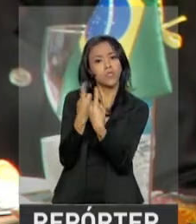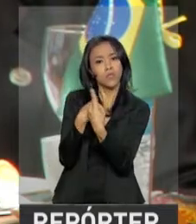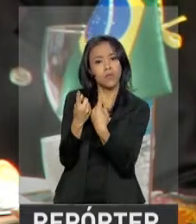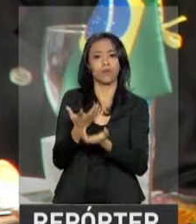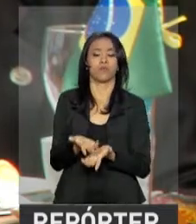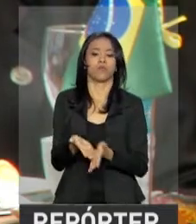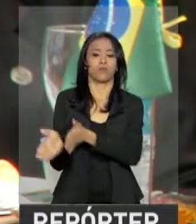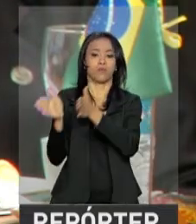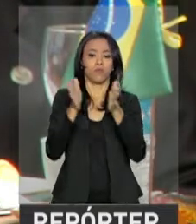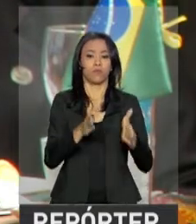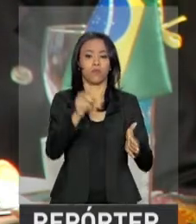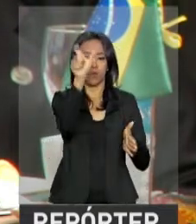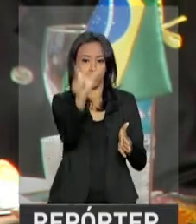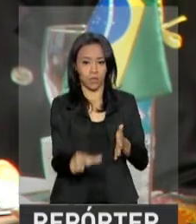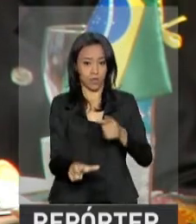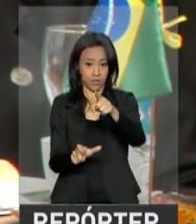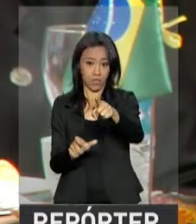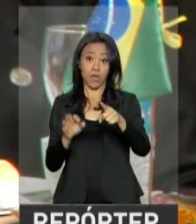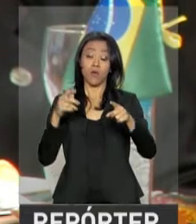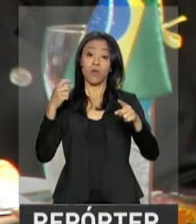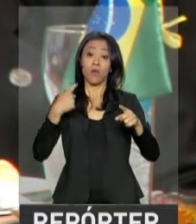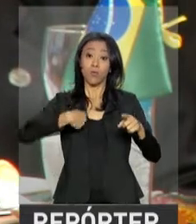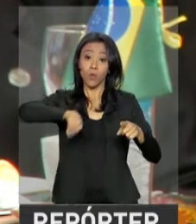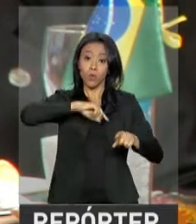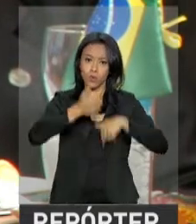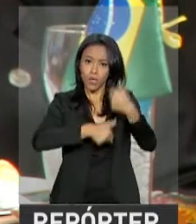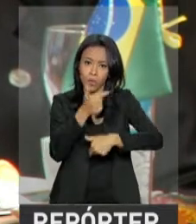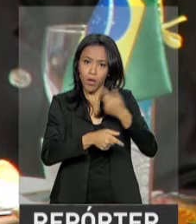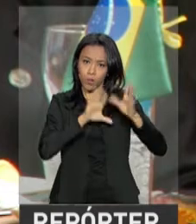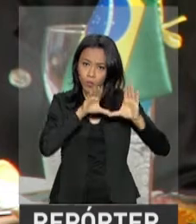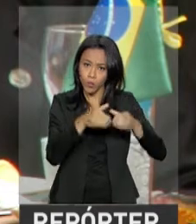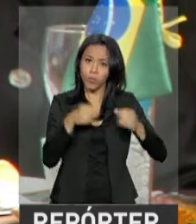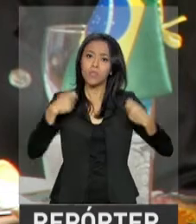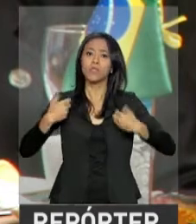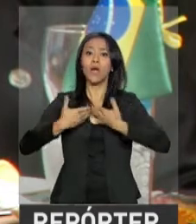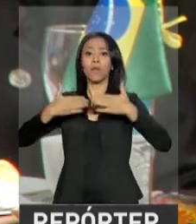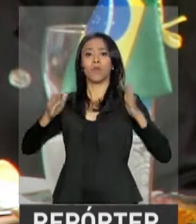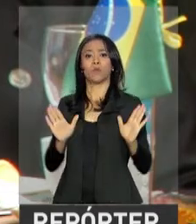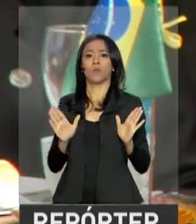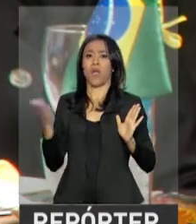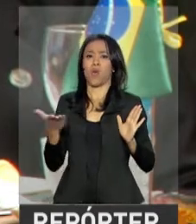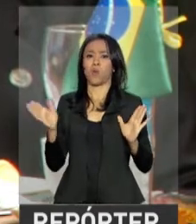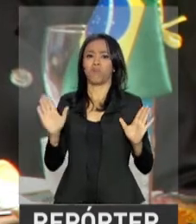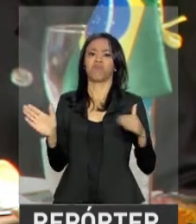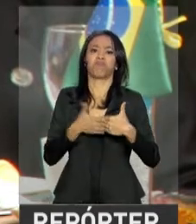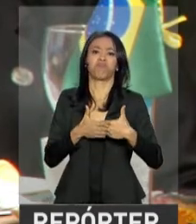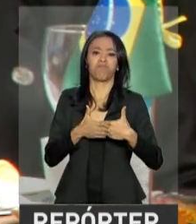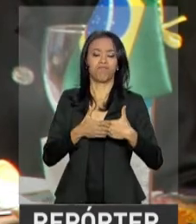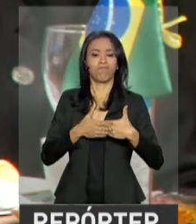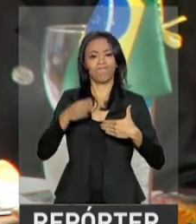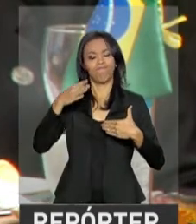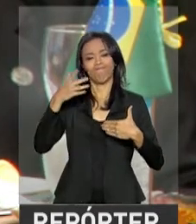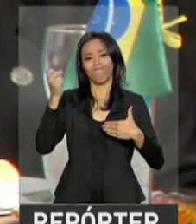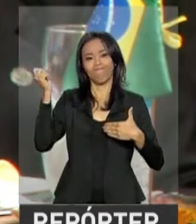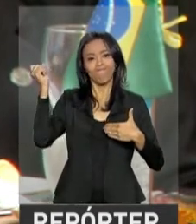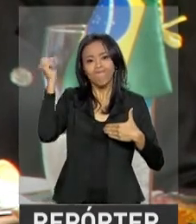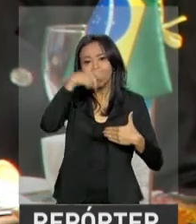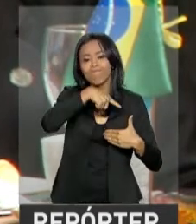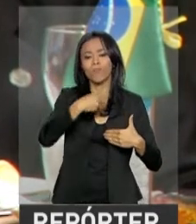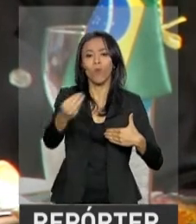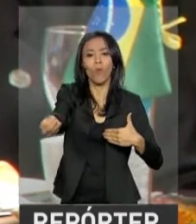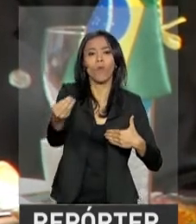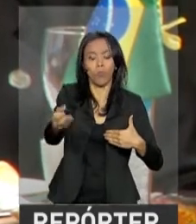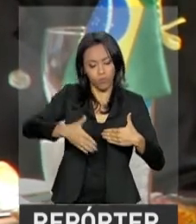cada vez mais de abertura para o mundo fecharam na porta agora significa que impedir a o